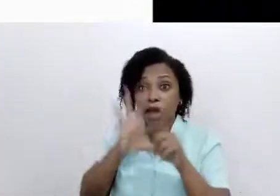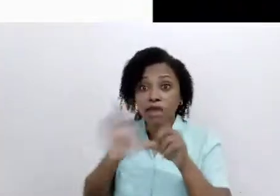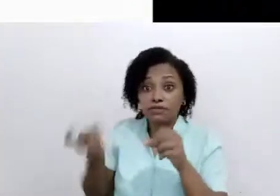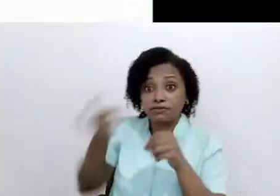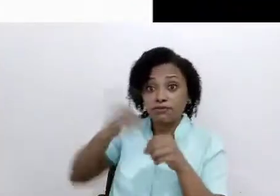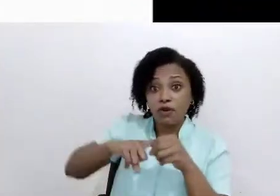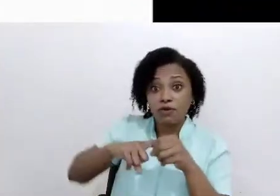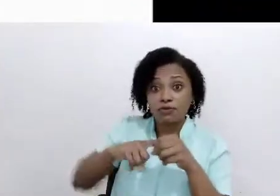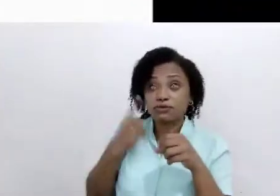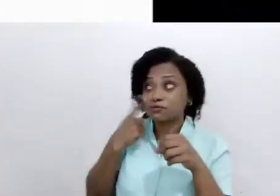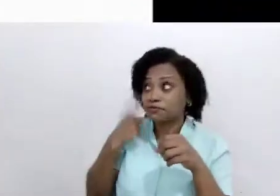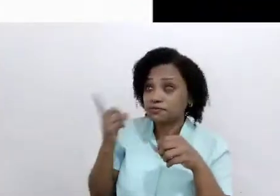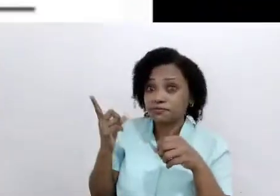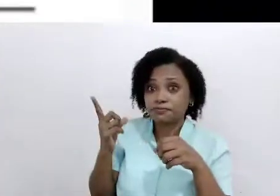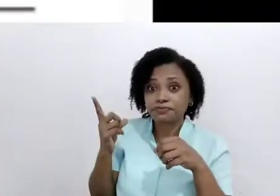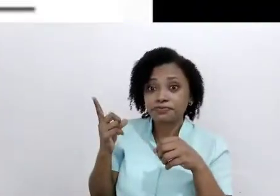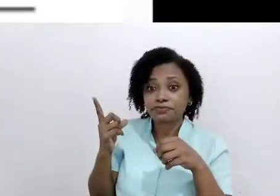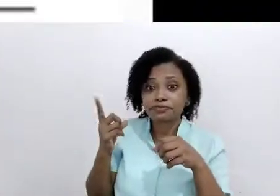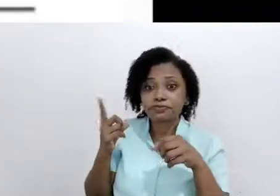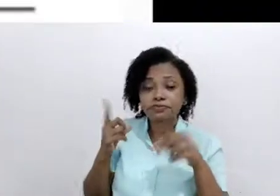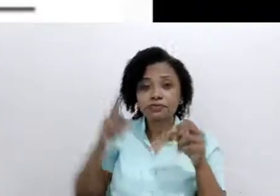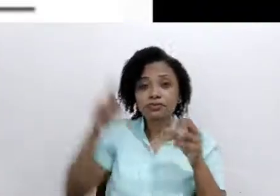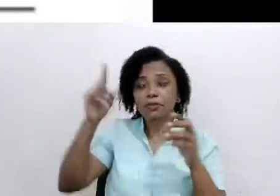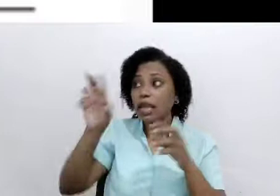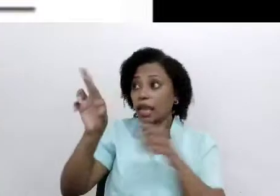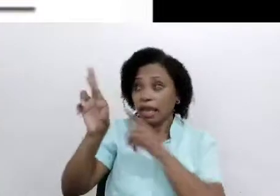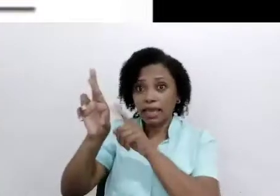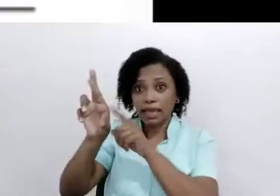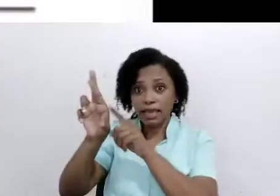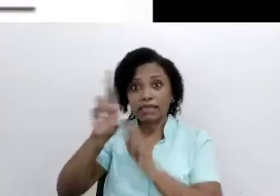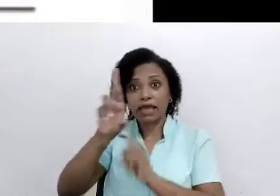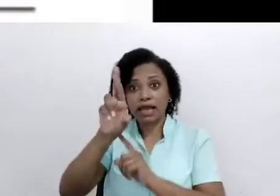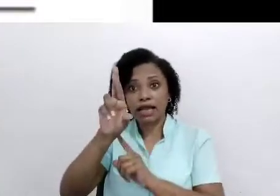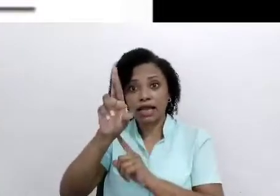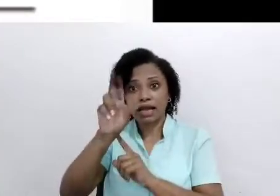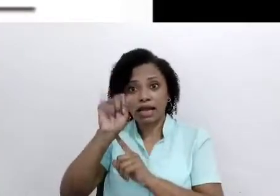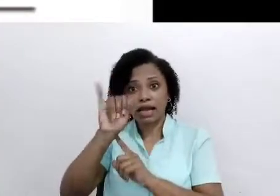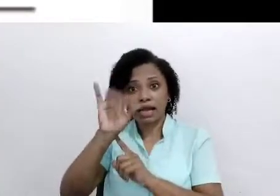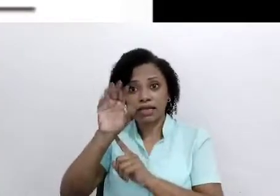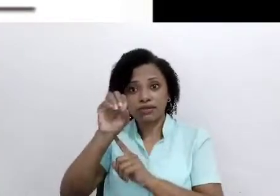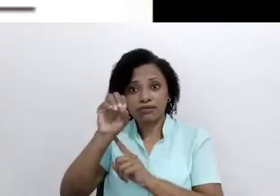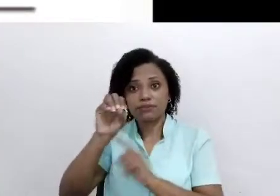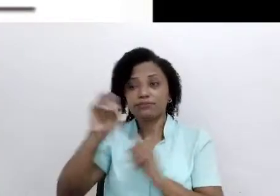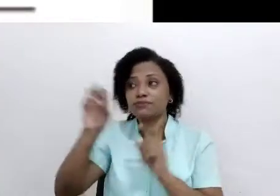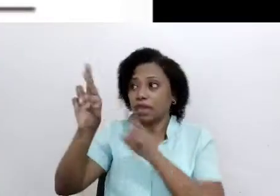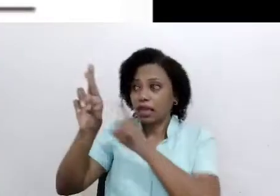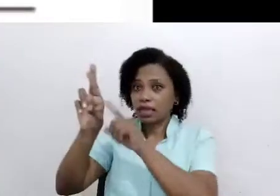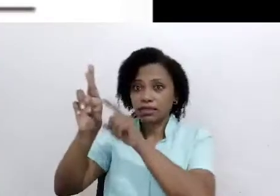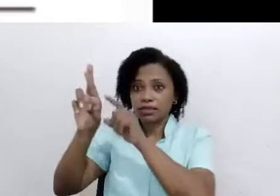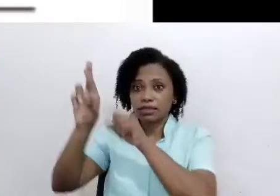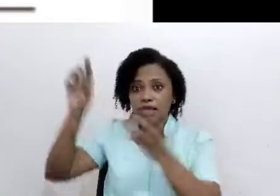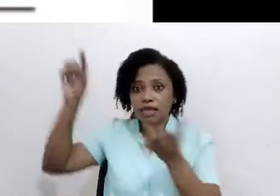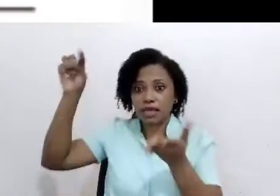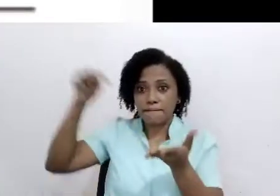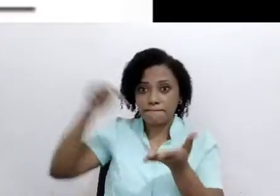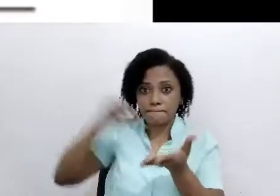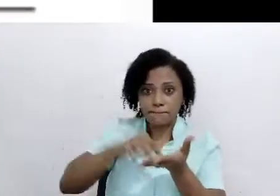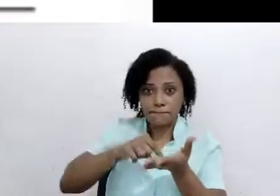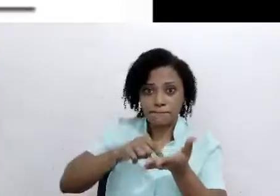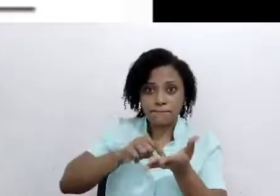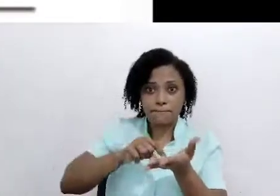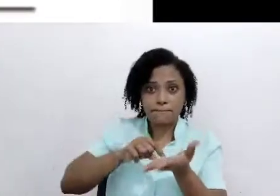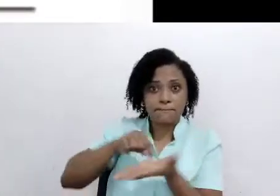isso na imagem, voltando aqui um pouco. O raio refletido é o raio que chega. Aliás, desculpa, o